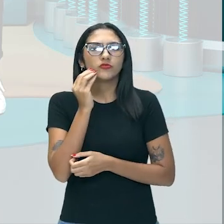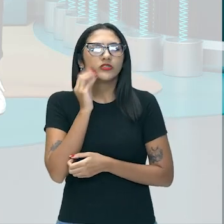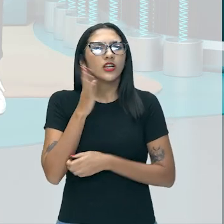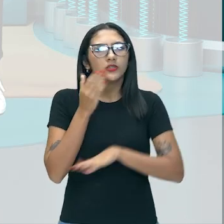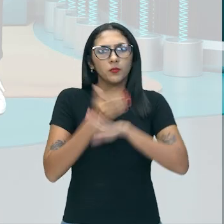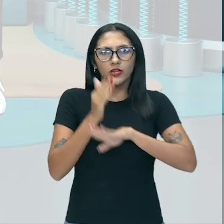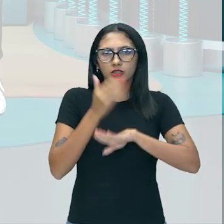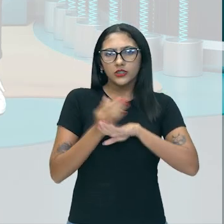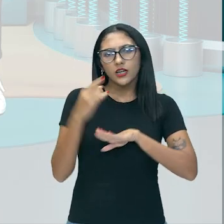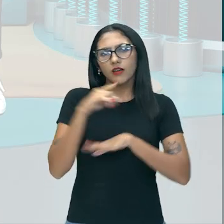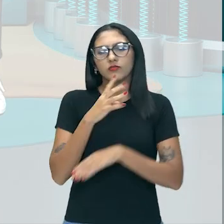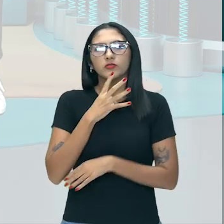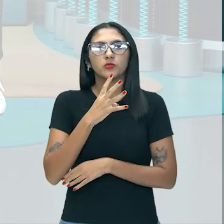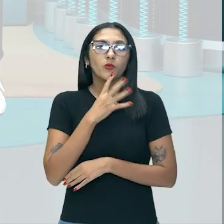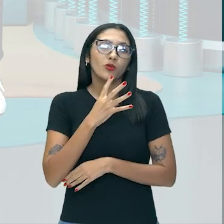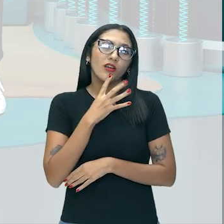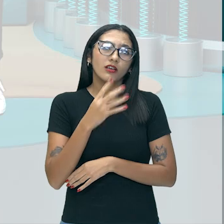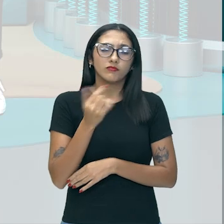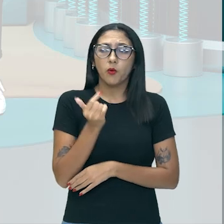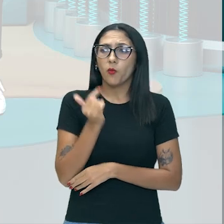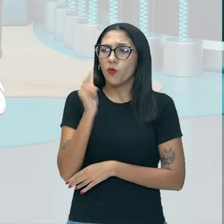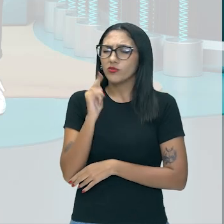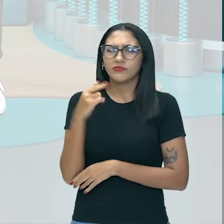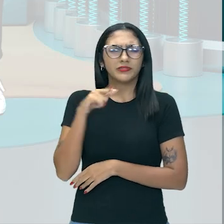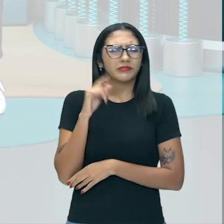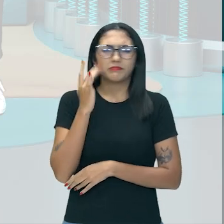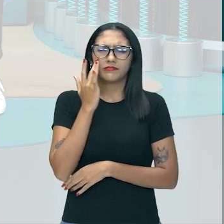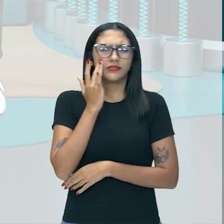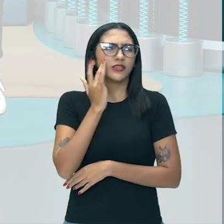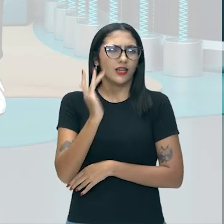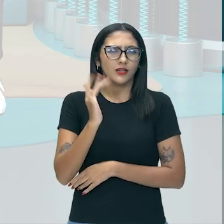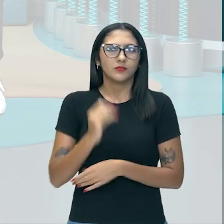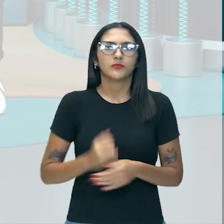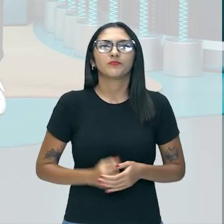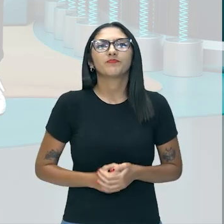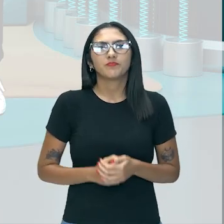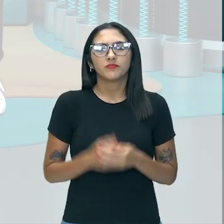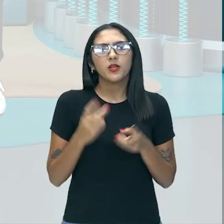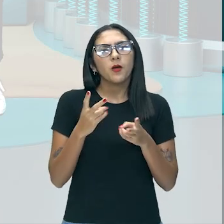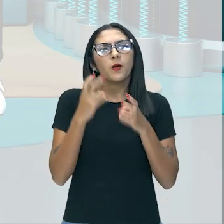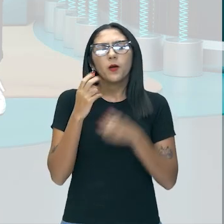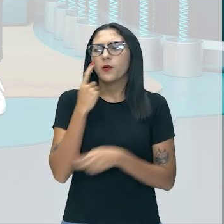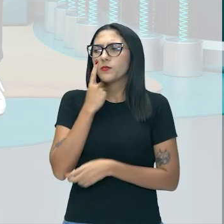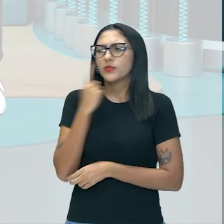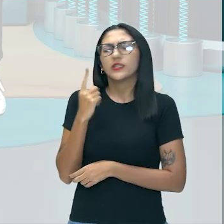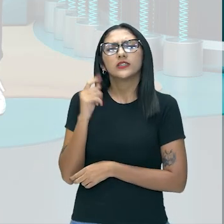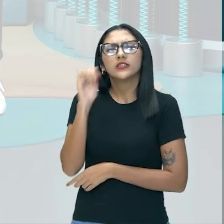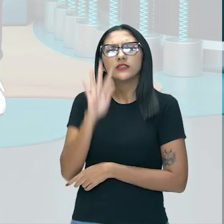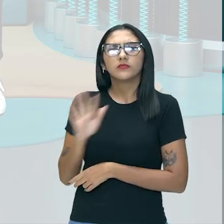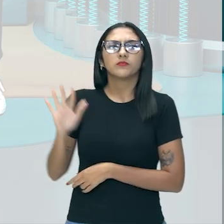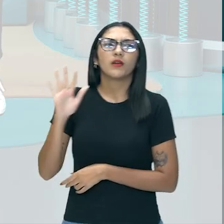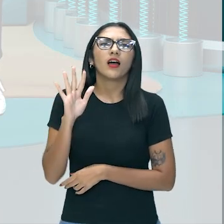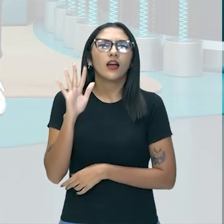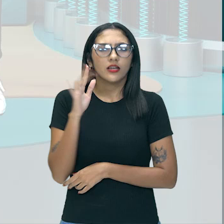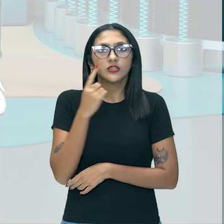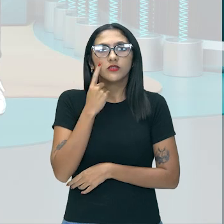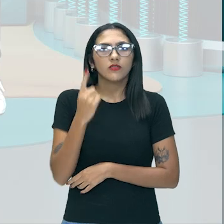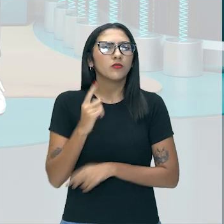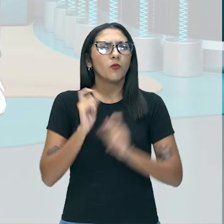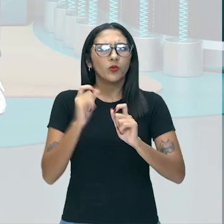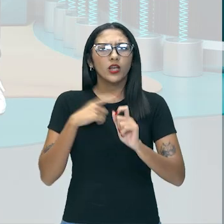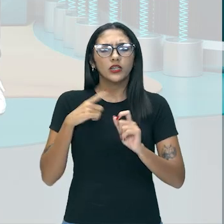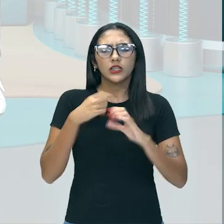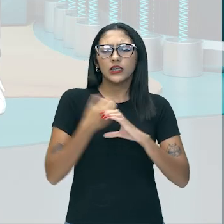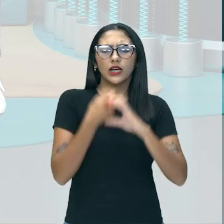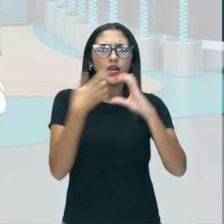já conhecem e outros nem tanto, né? Então, observem aqui essas imagens e vejam aqui quais